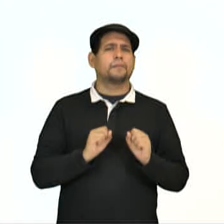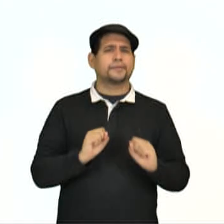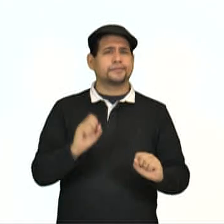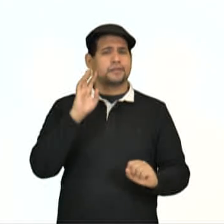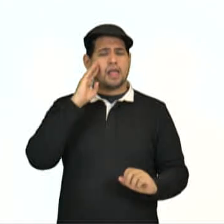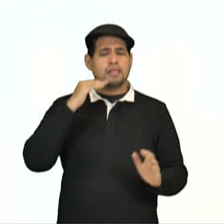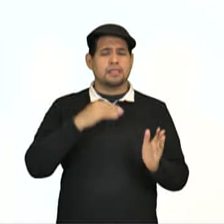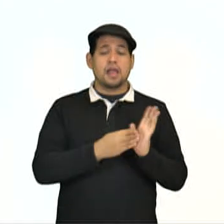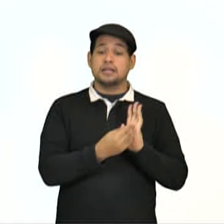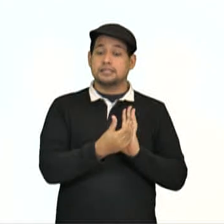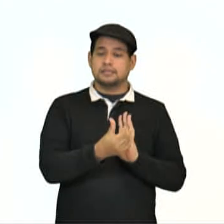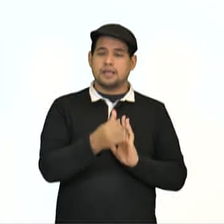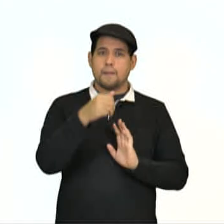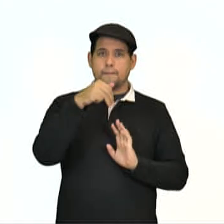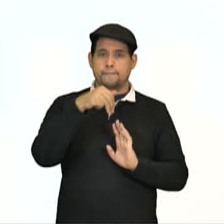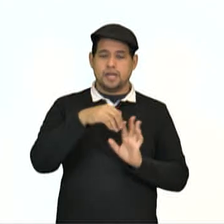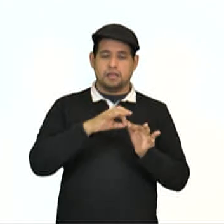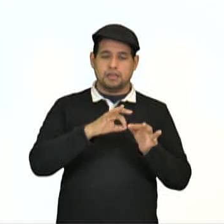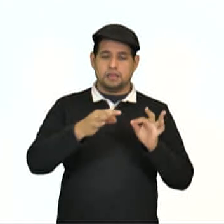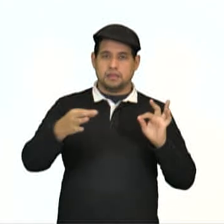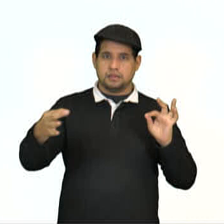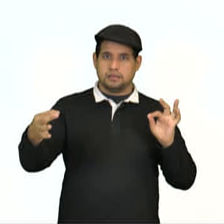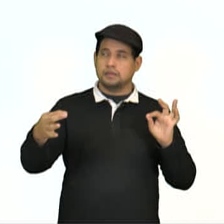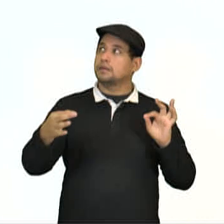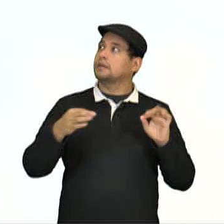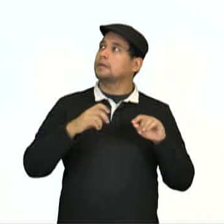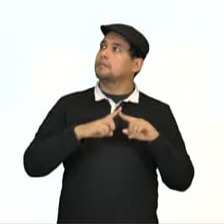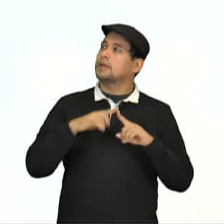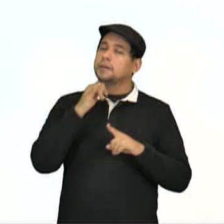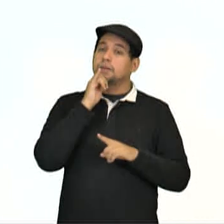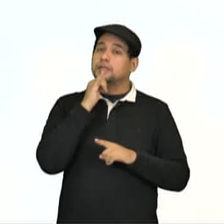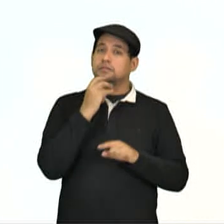6 metros ali dentro do seu hospedeiro. Então, aqui,